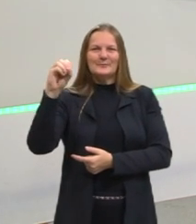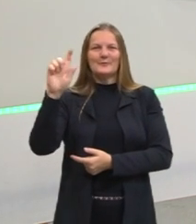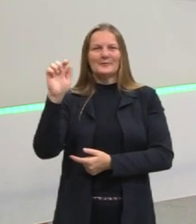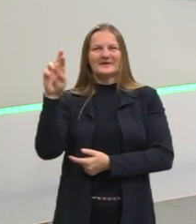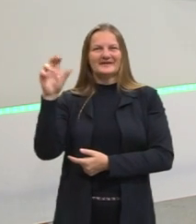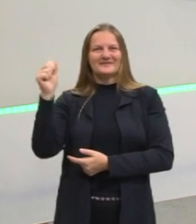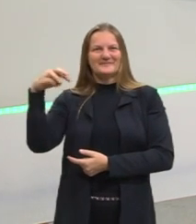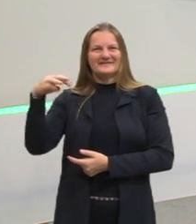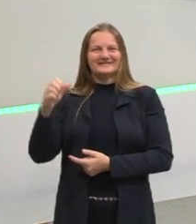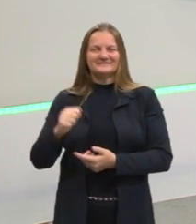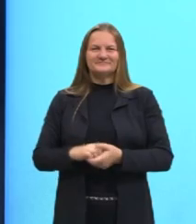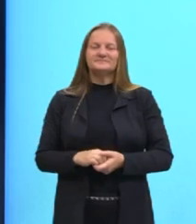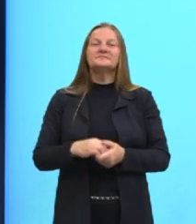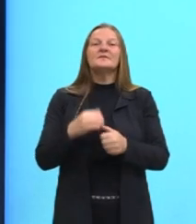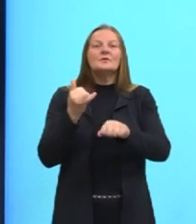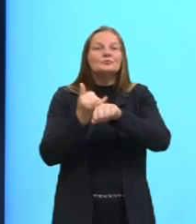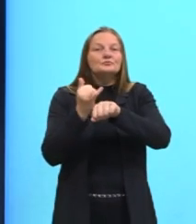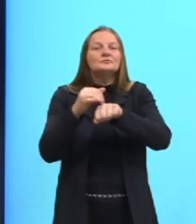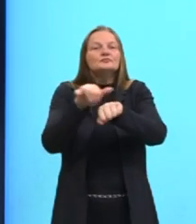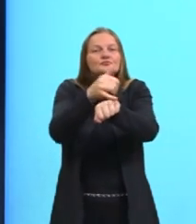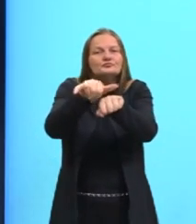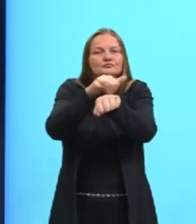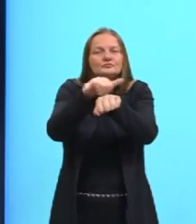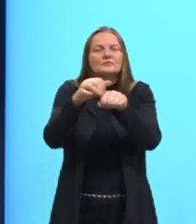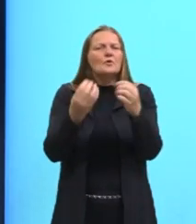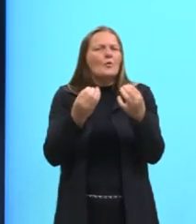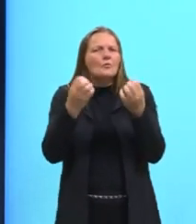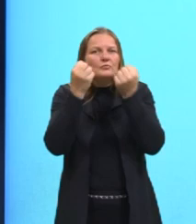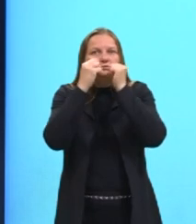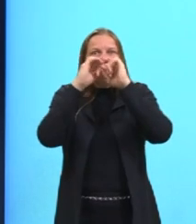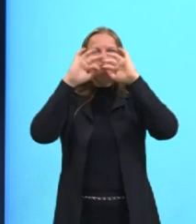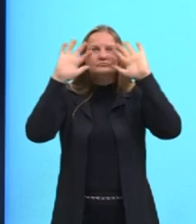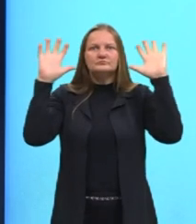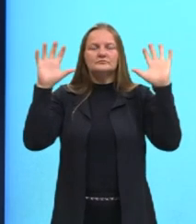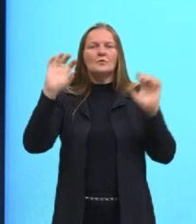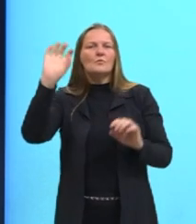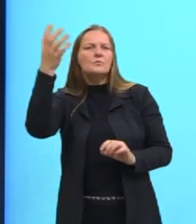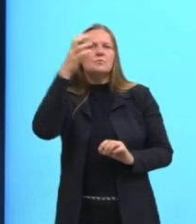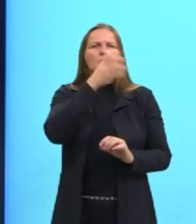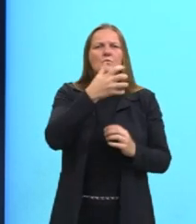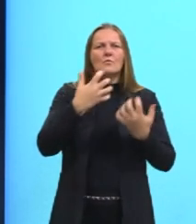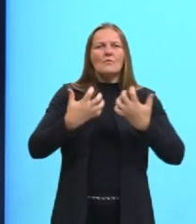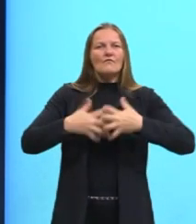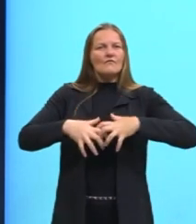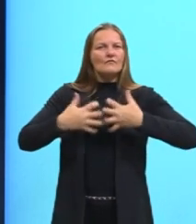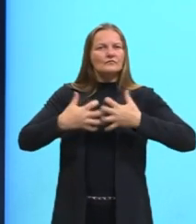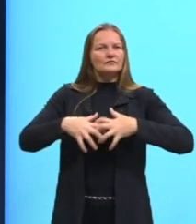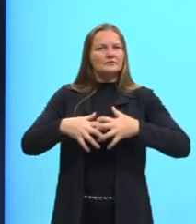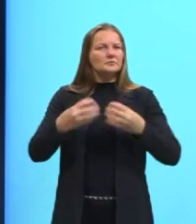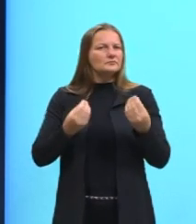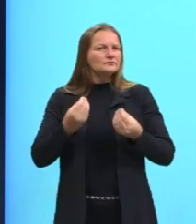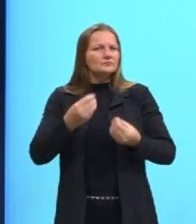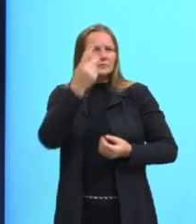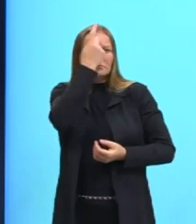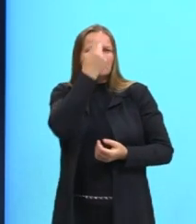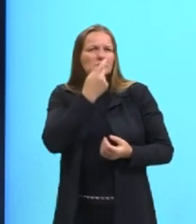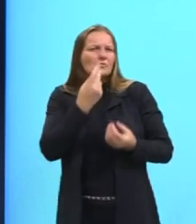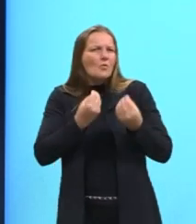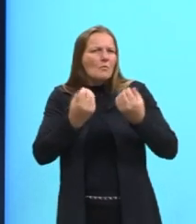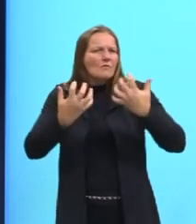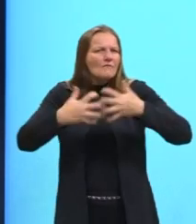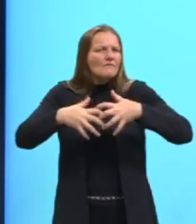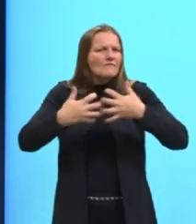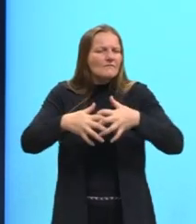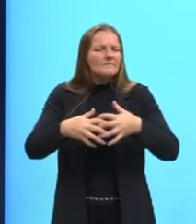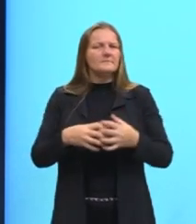tios vizinhos é uma ferramenta então quê que permite a gente entender o clima né compreender um pouco mais o perfil climático gurizada